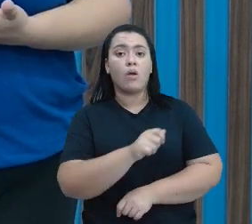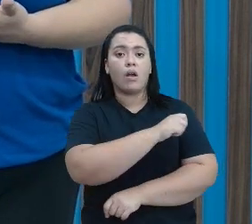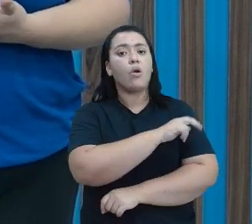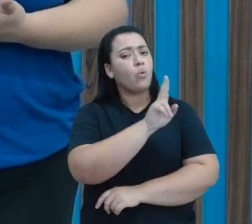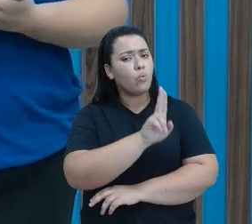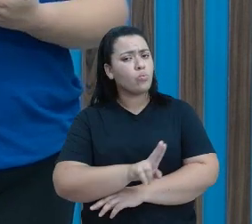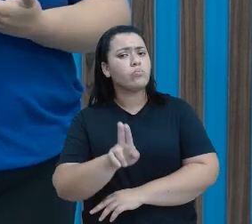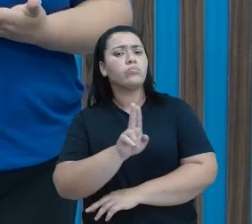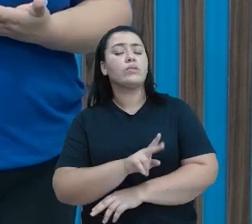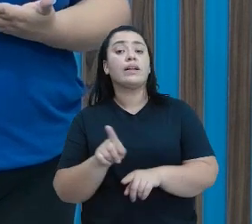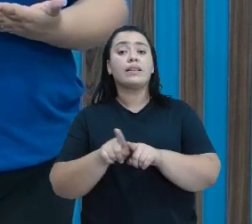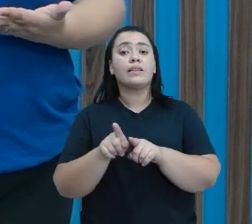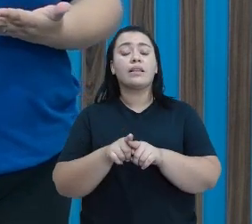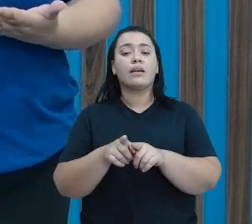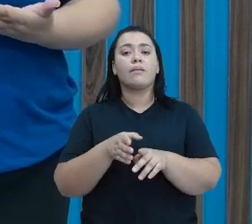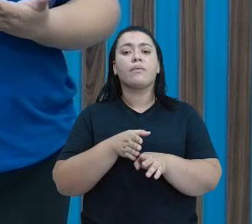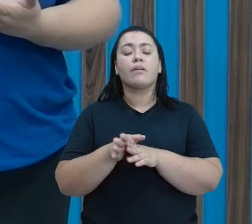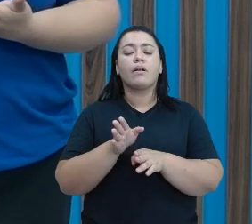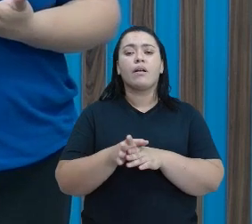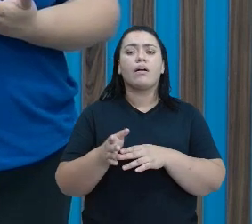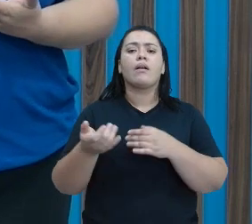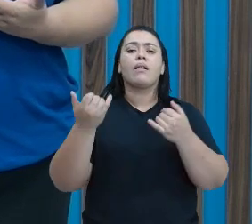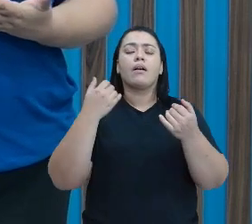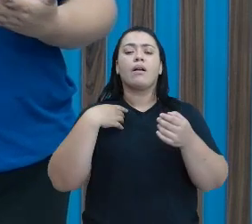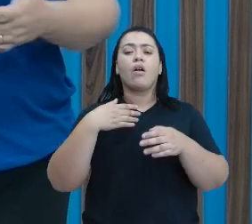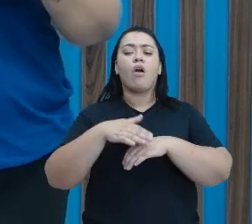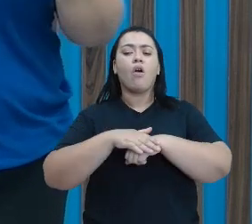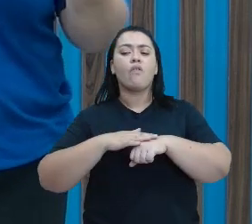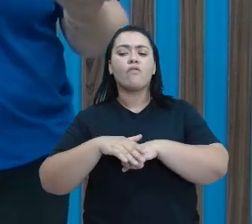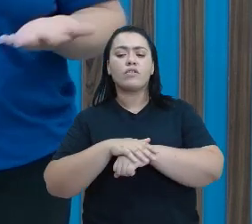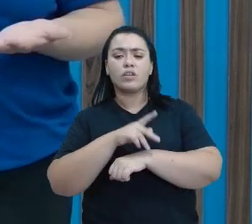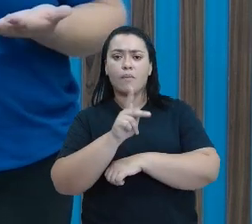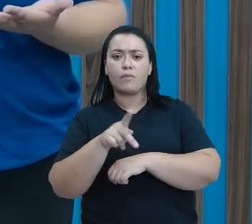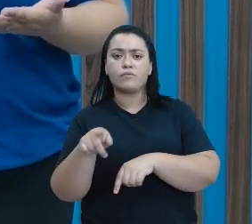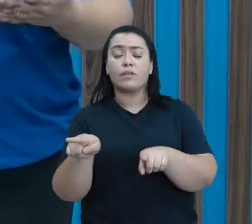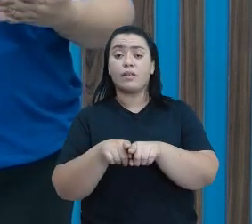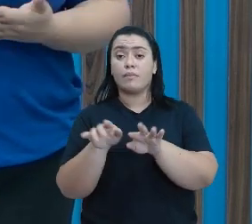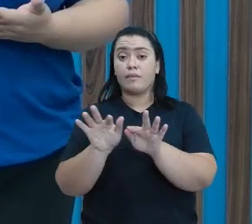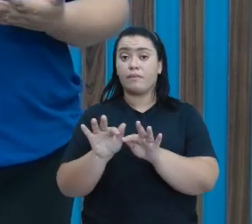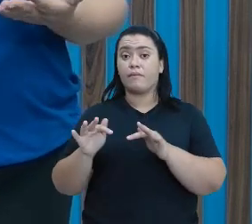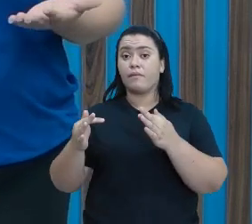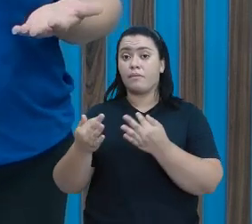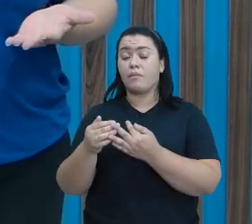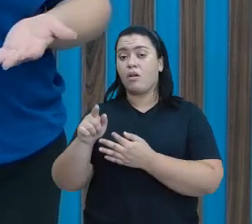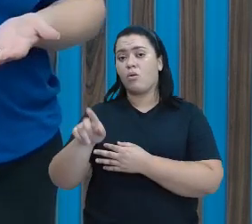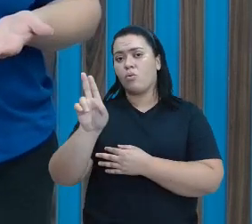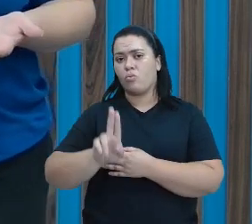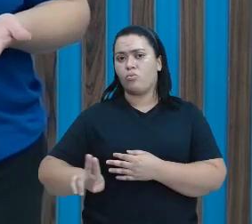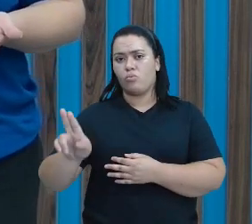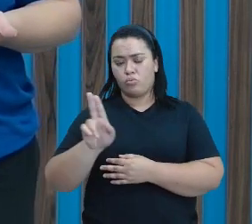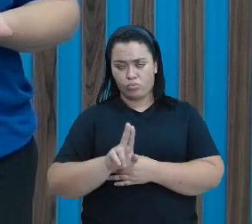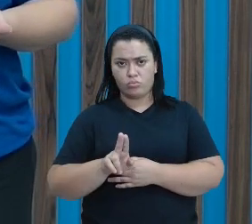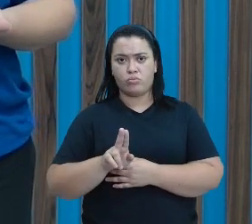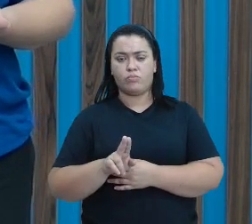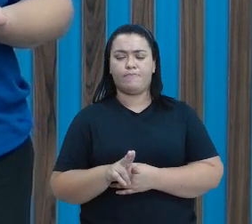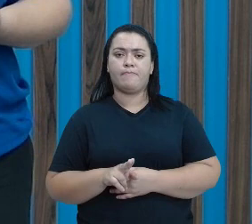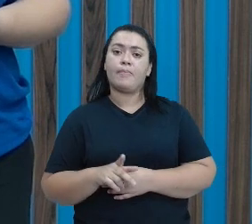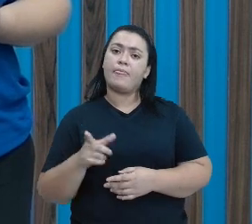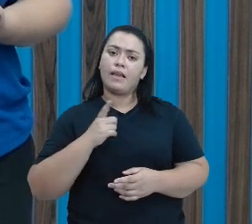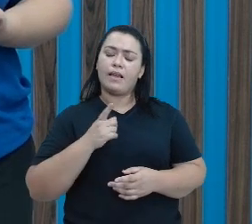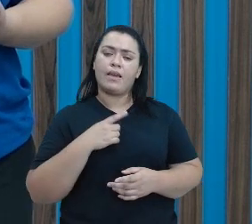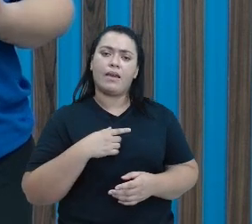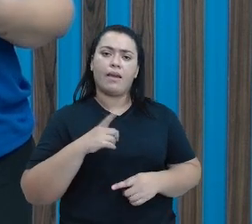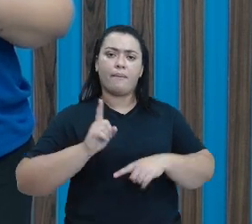utilize, né, vai informar o professor, vai conversar com o professor e com a família sobre a utilização